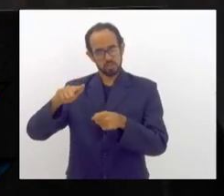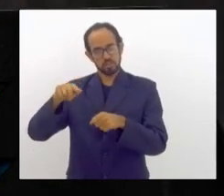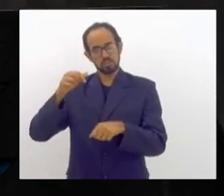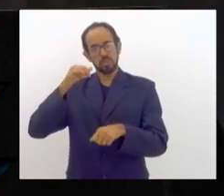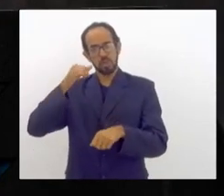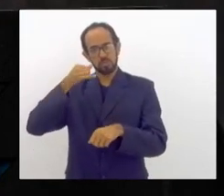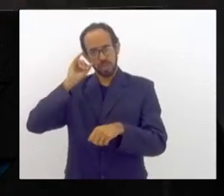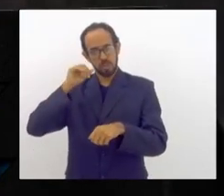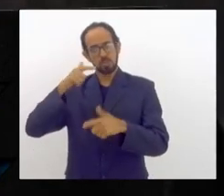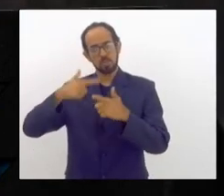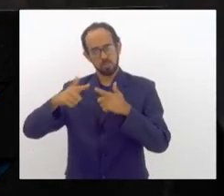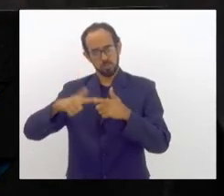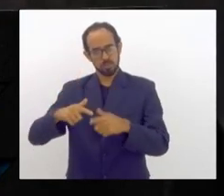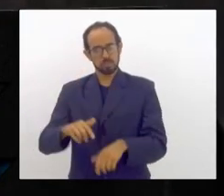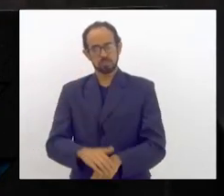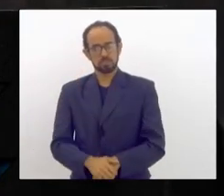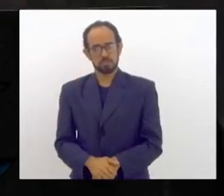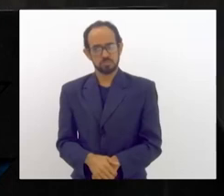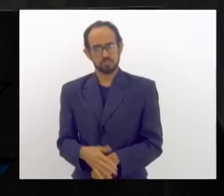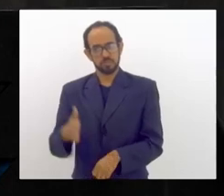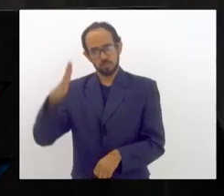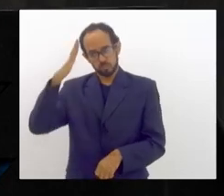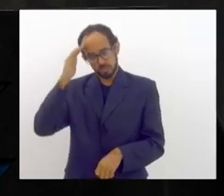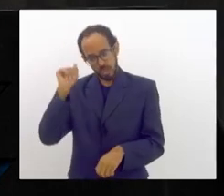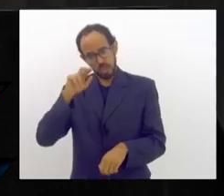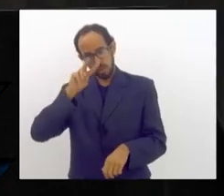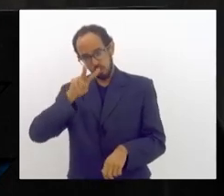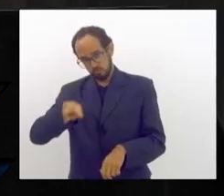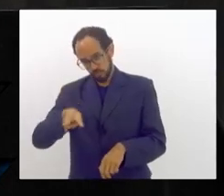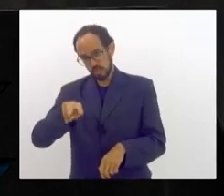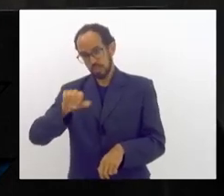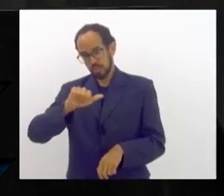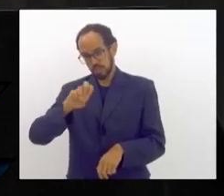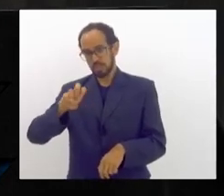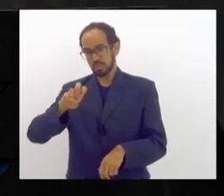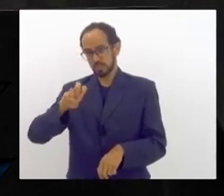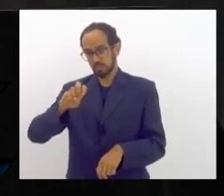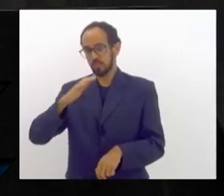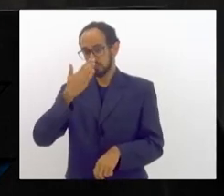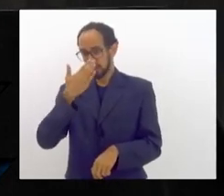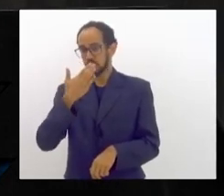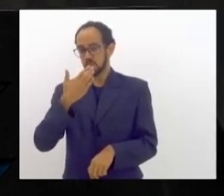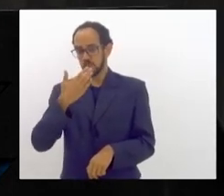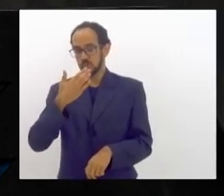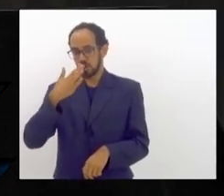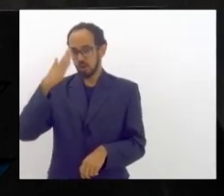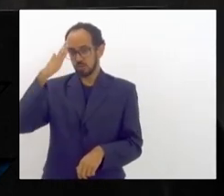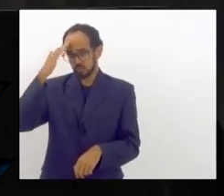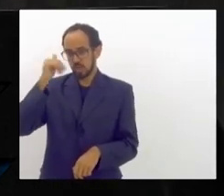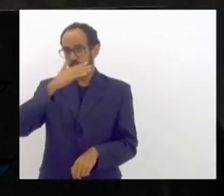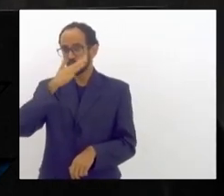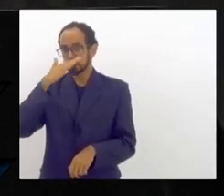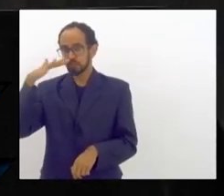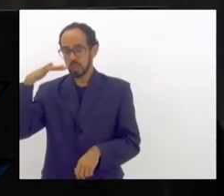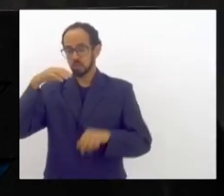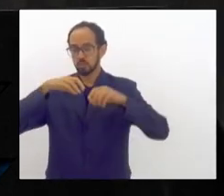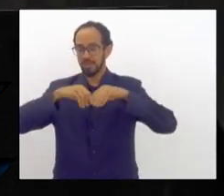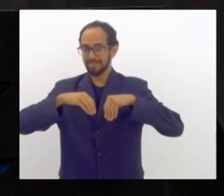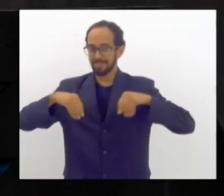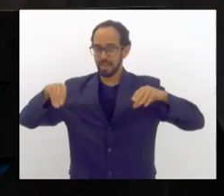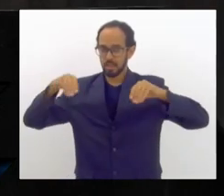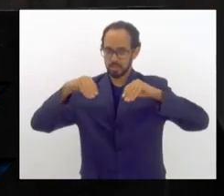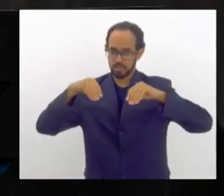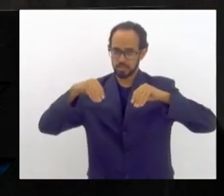Eu sei o que eu vi no dia 15 de fevereiro. Eu sei o cheiro da lama. Eu